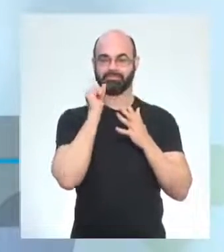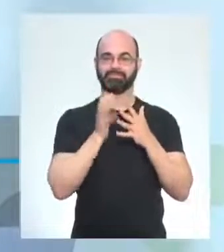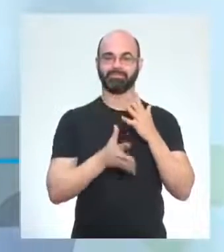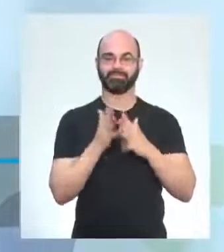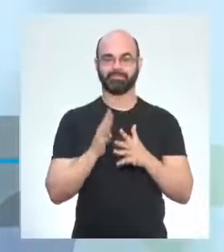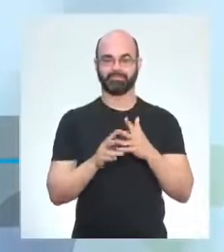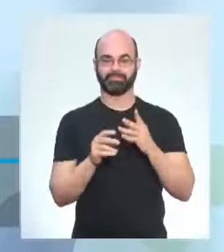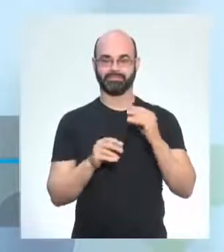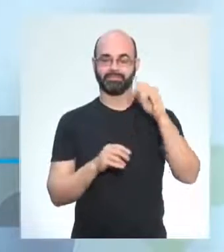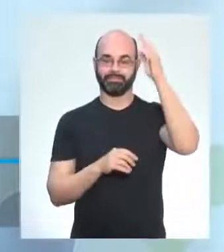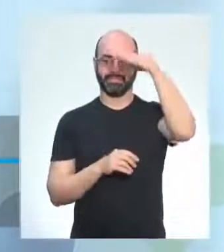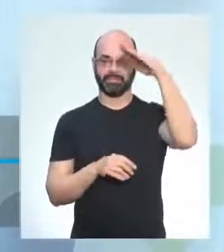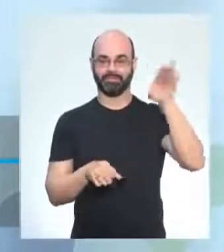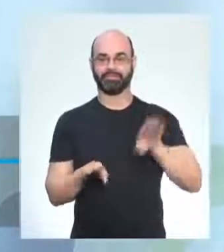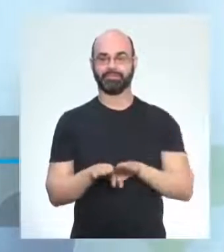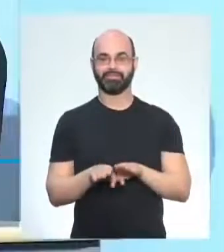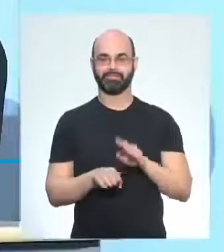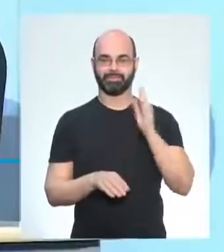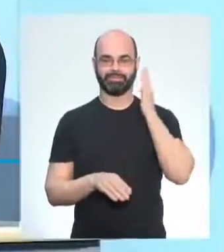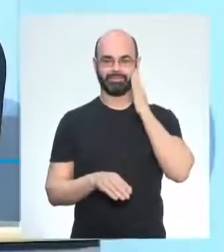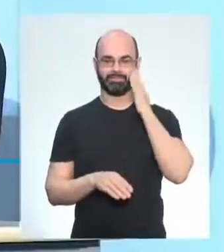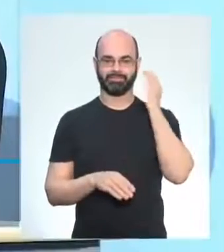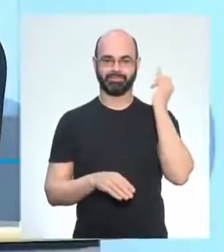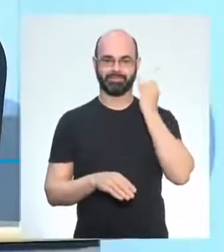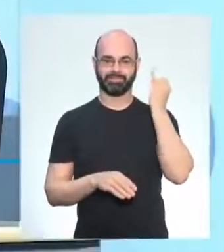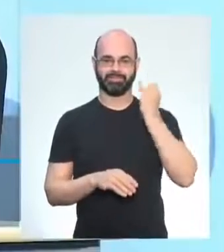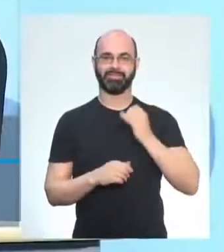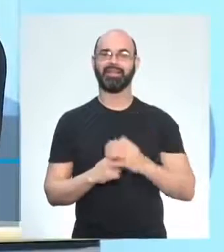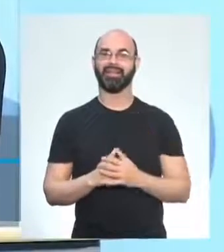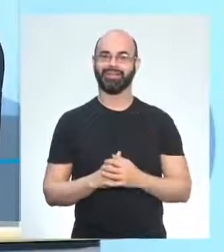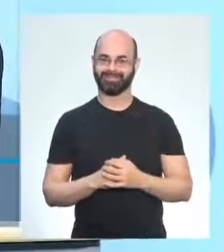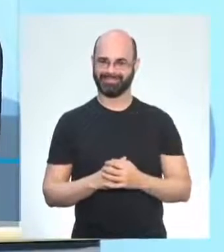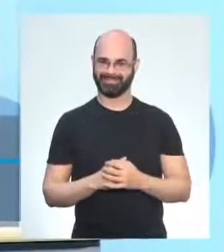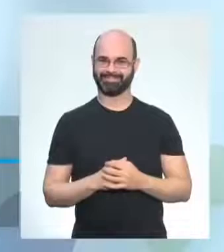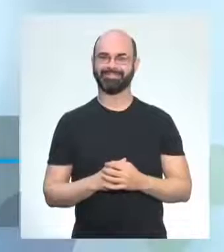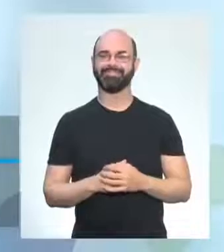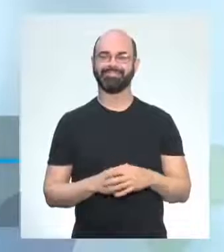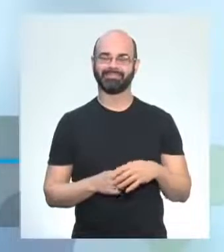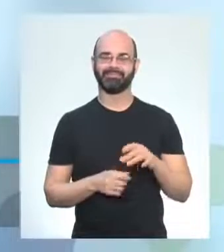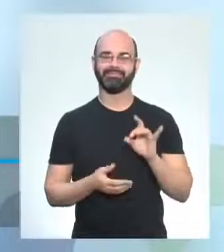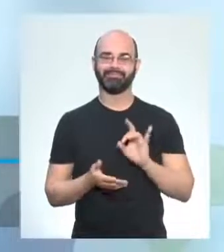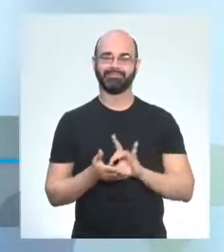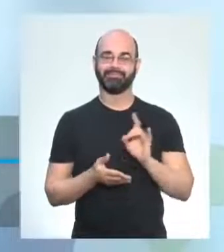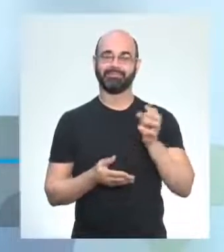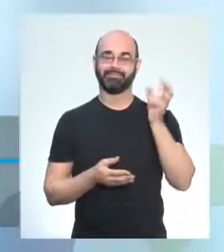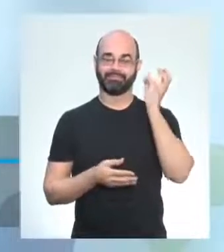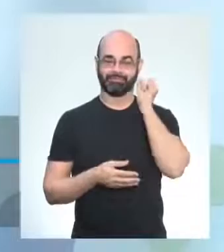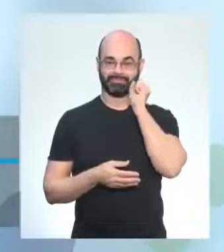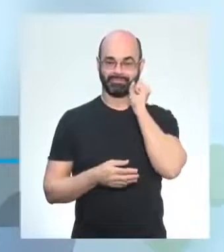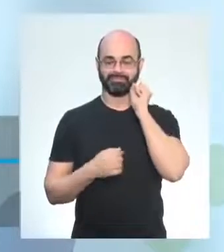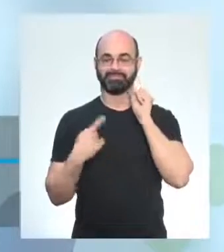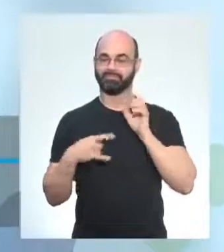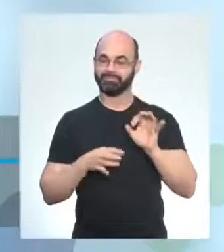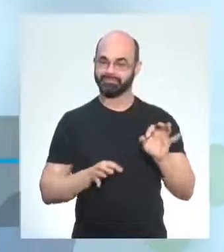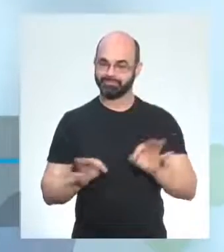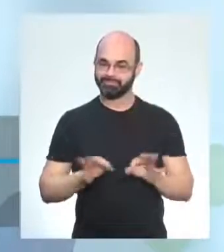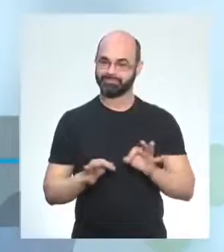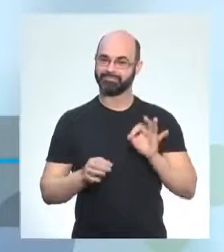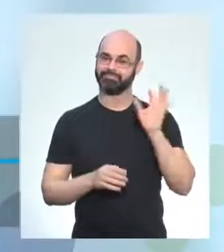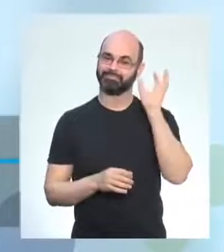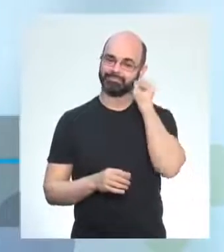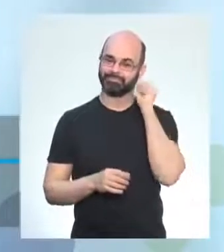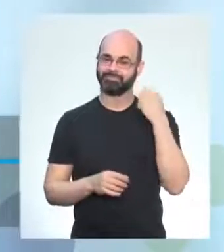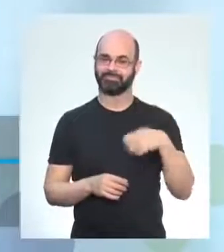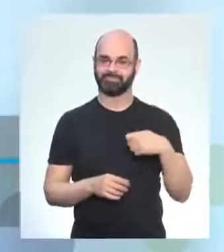adultos, né? Então é importante saber que o quarto, bastante, né, o lugar que é para dormir, a gente tem que preparar ele para dormir. Então,